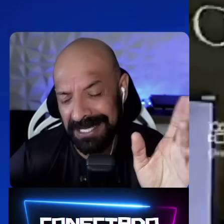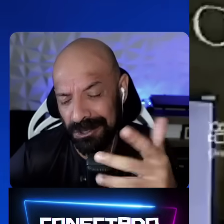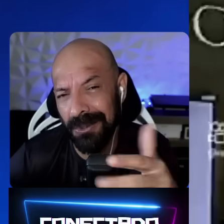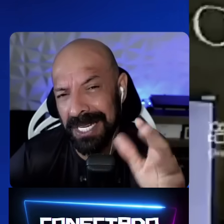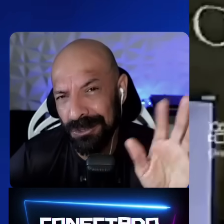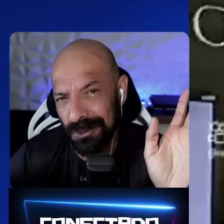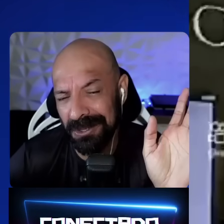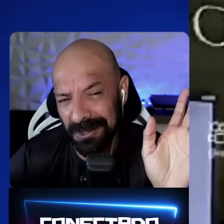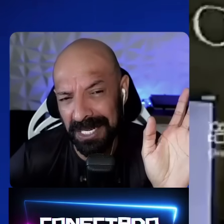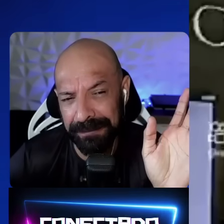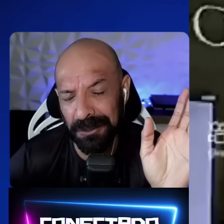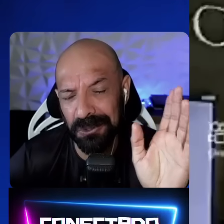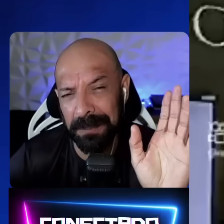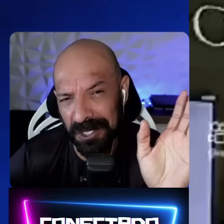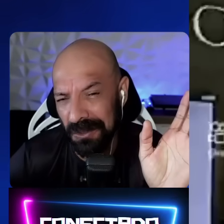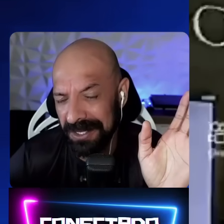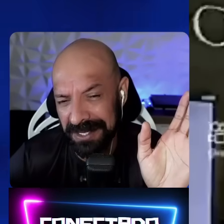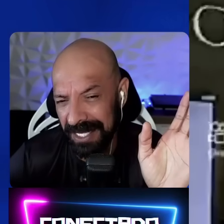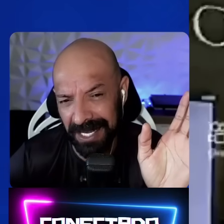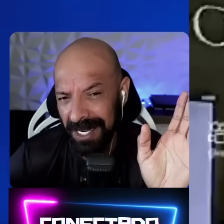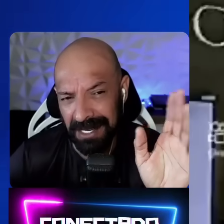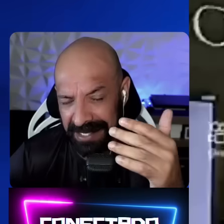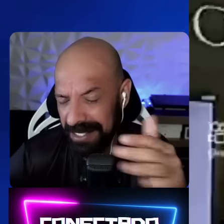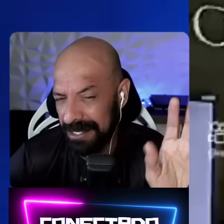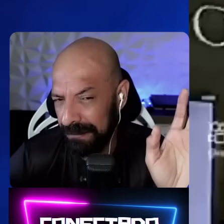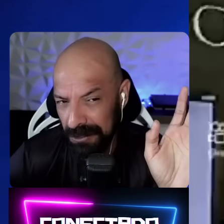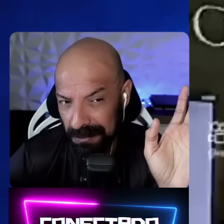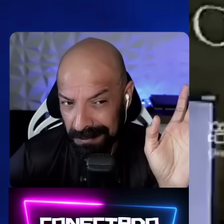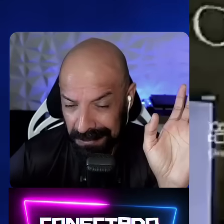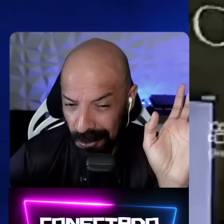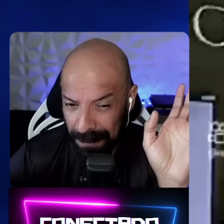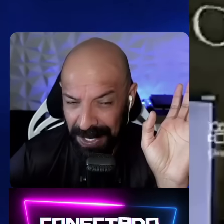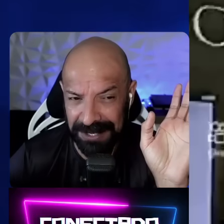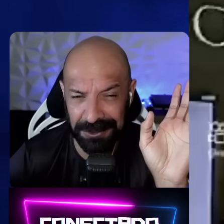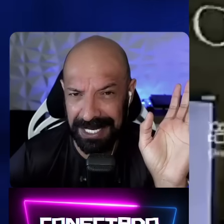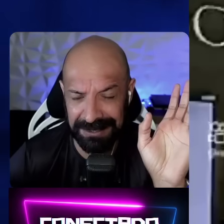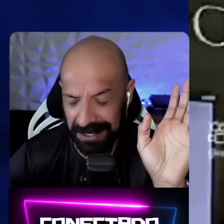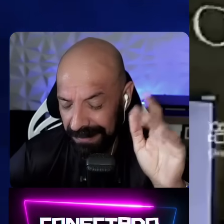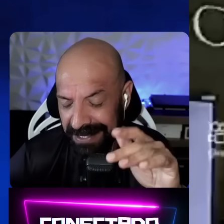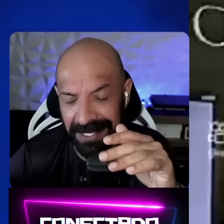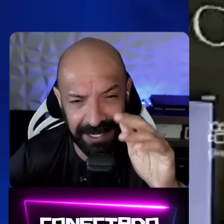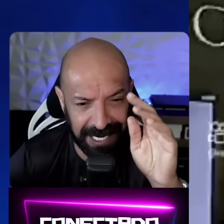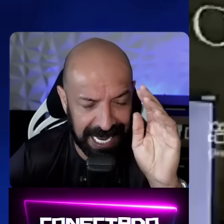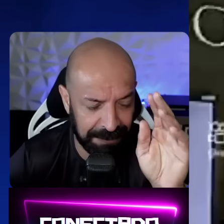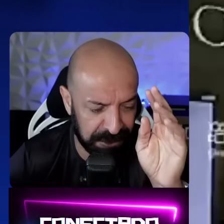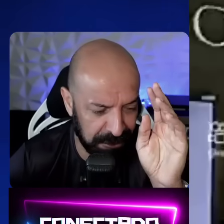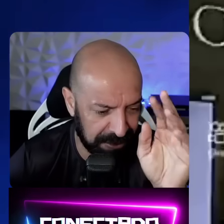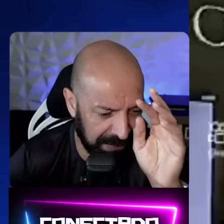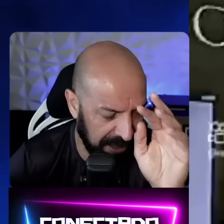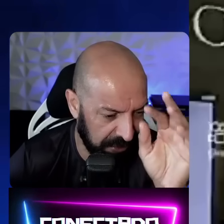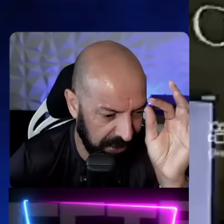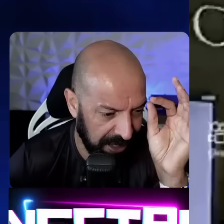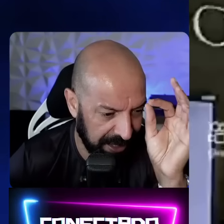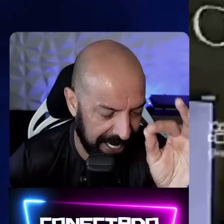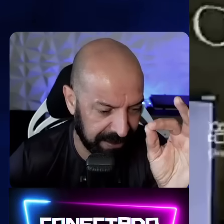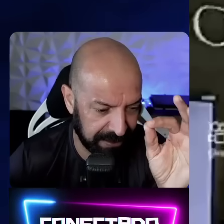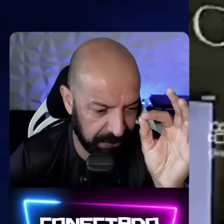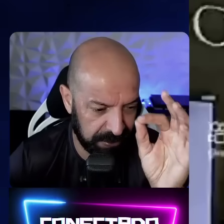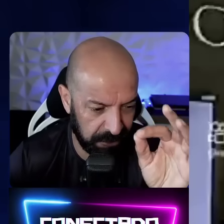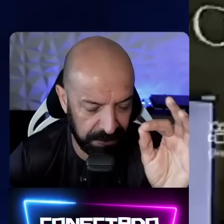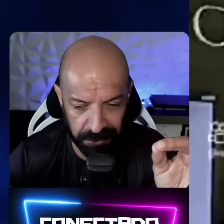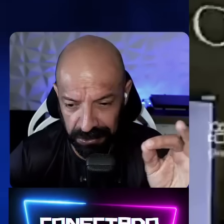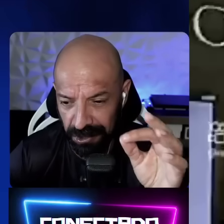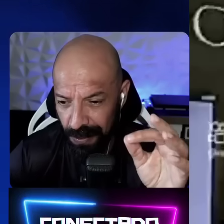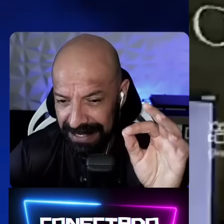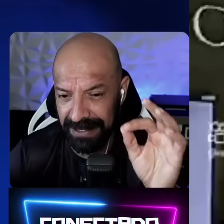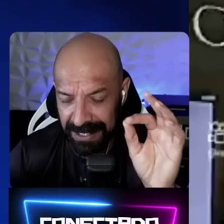vou colocar aqui só um resumo do que ele falou, do que pode acontecer. Assista esse vídeo completo lá, que você não vai entender absolutamente nada.